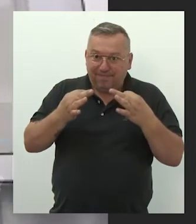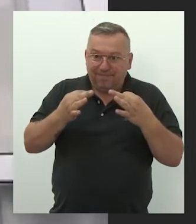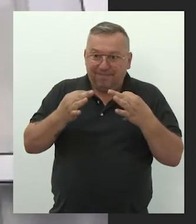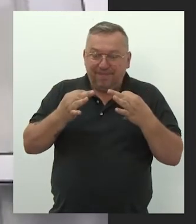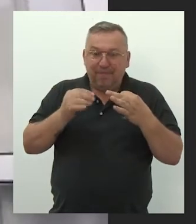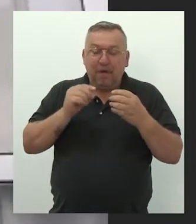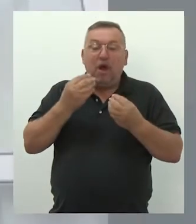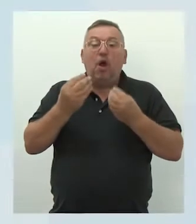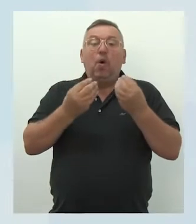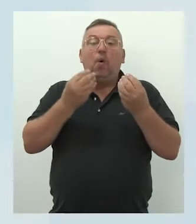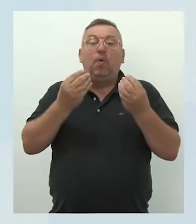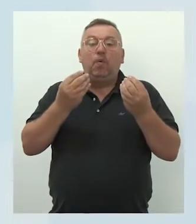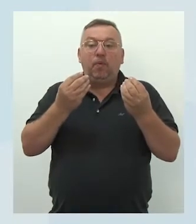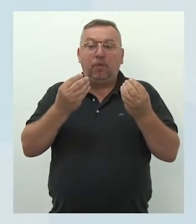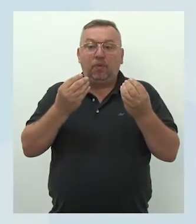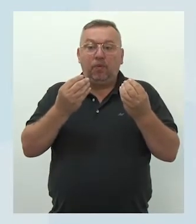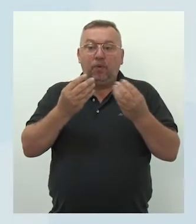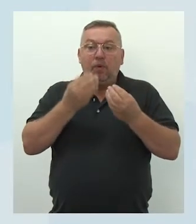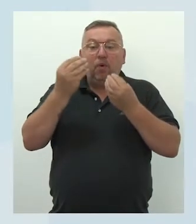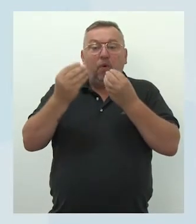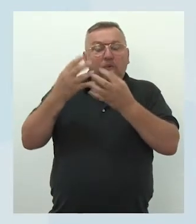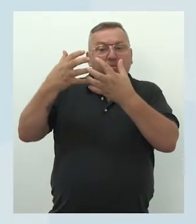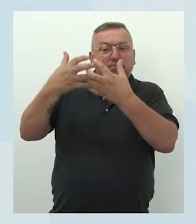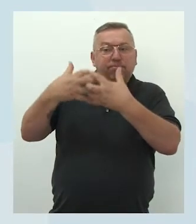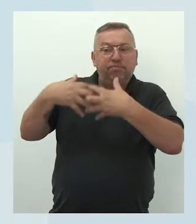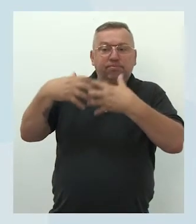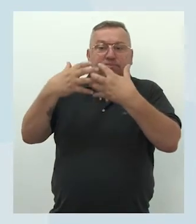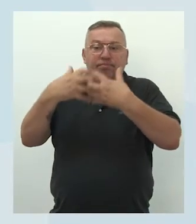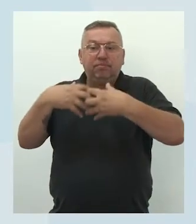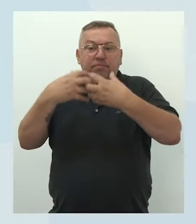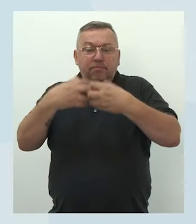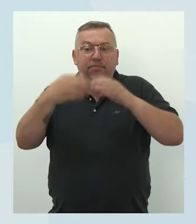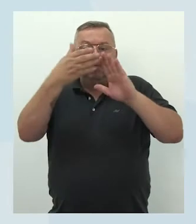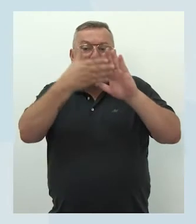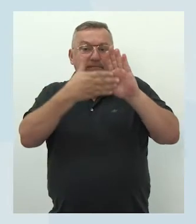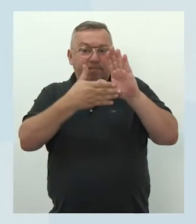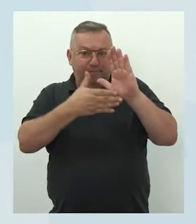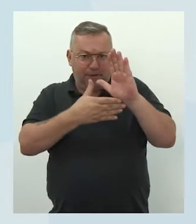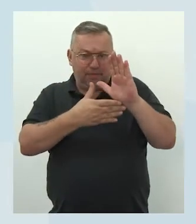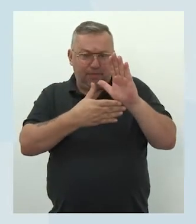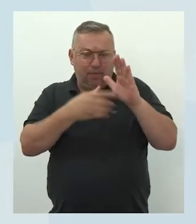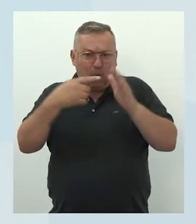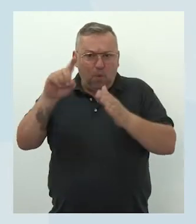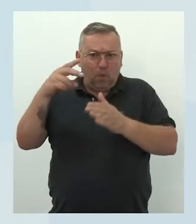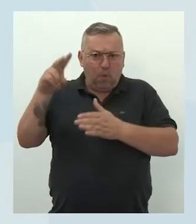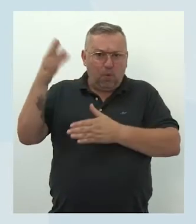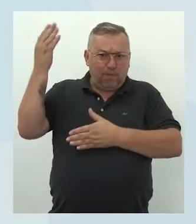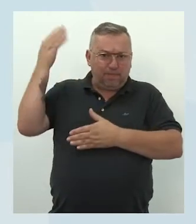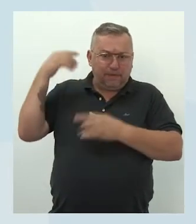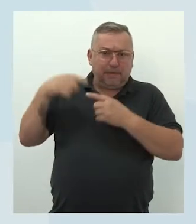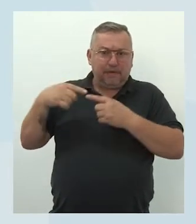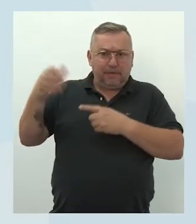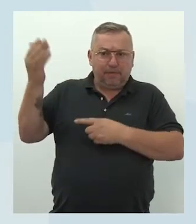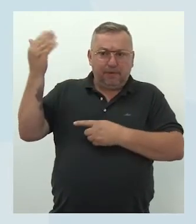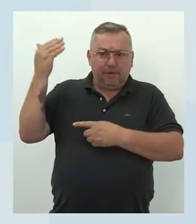que forma as reflexões e propostas que fizemos nas últimas